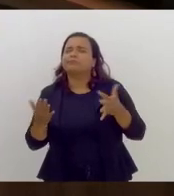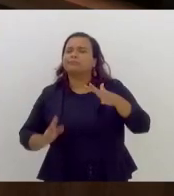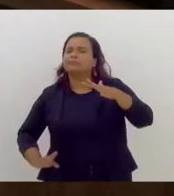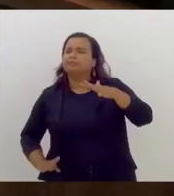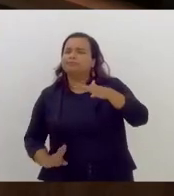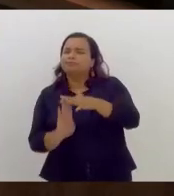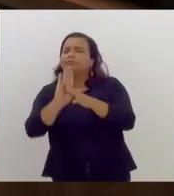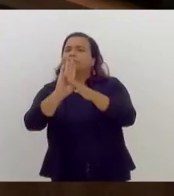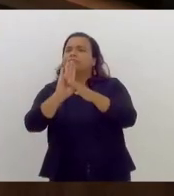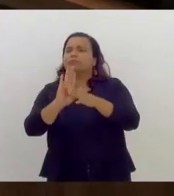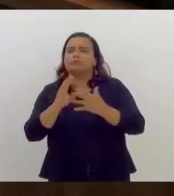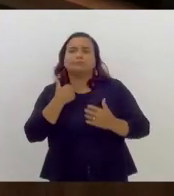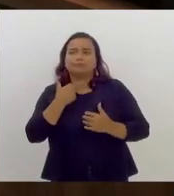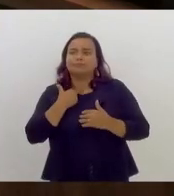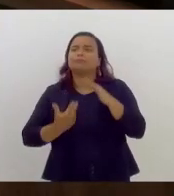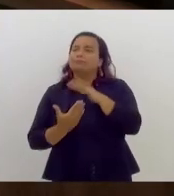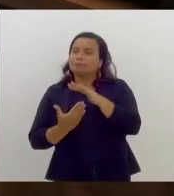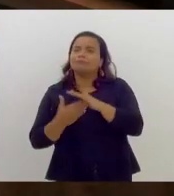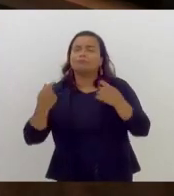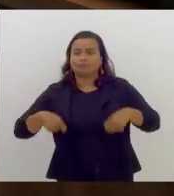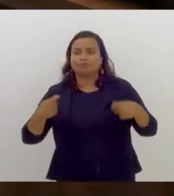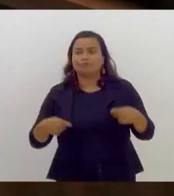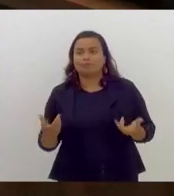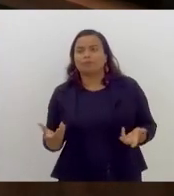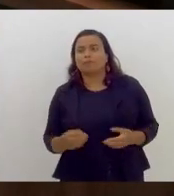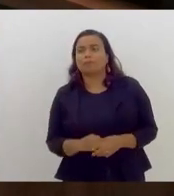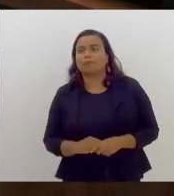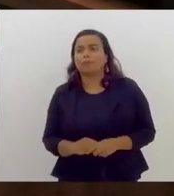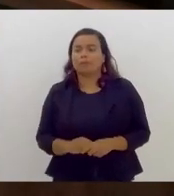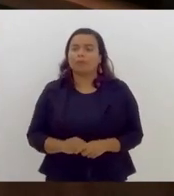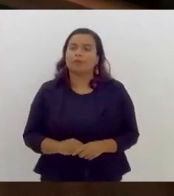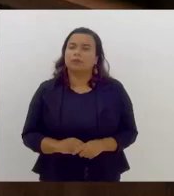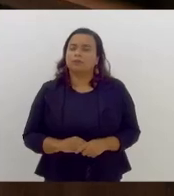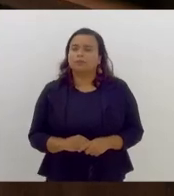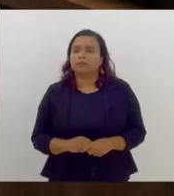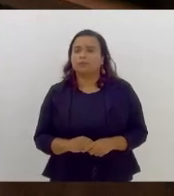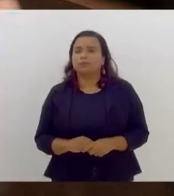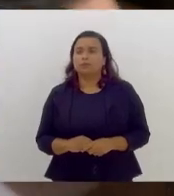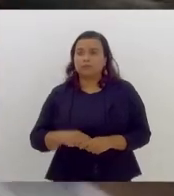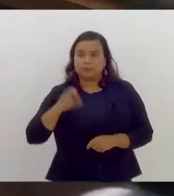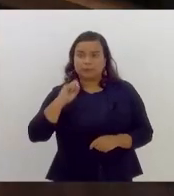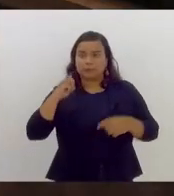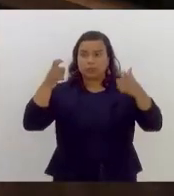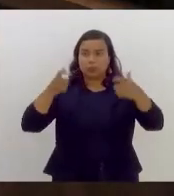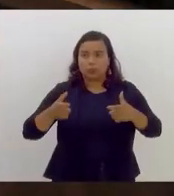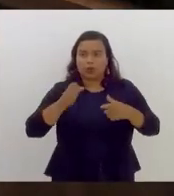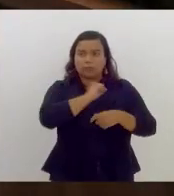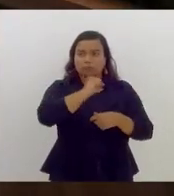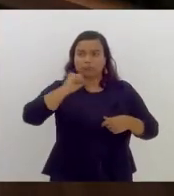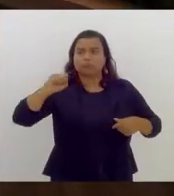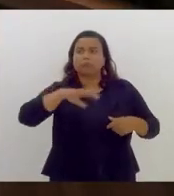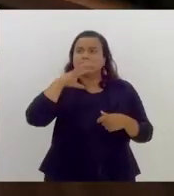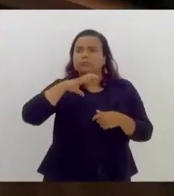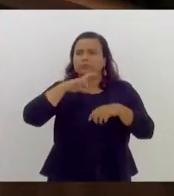ultrapassar essa capacidade? Se um determinado abatedouro pode abater